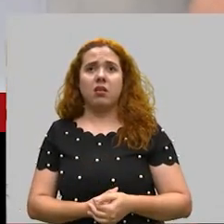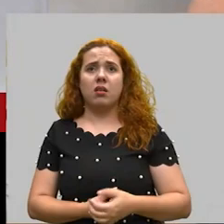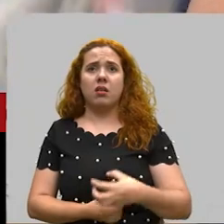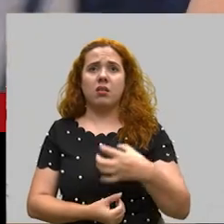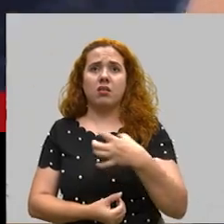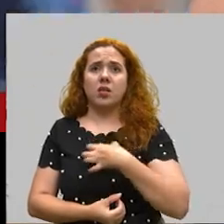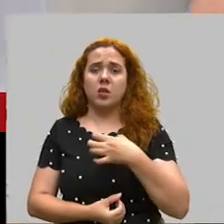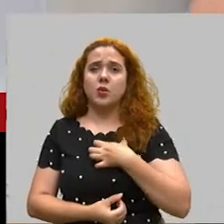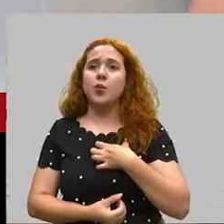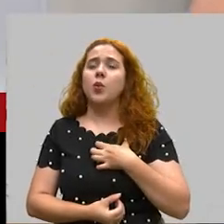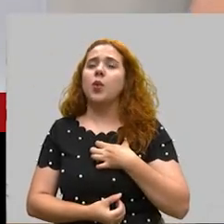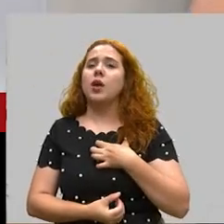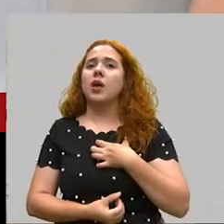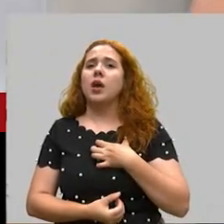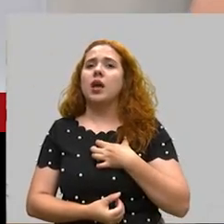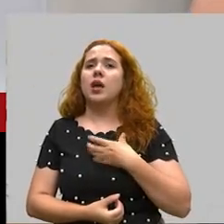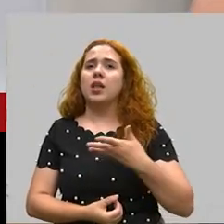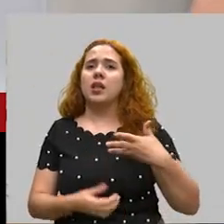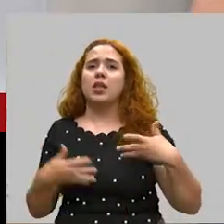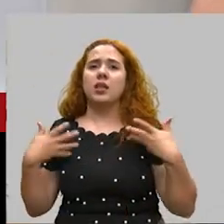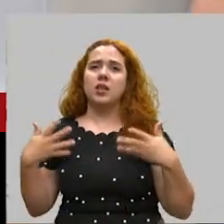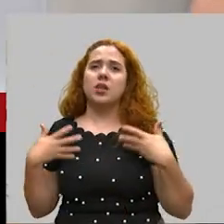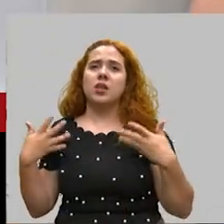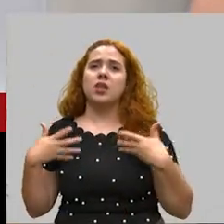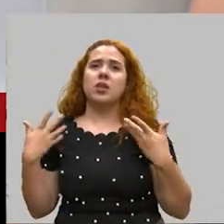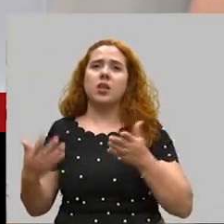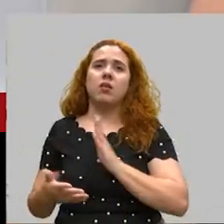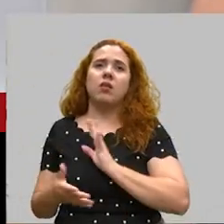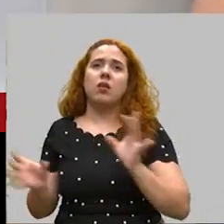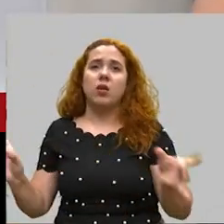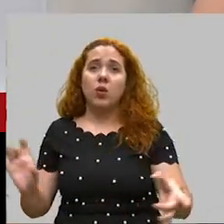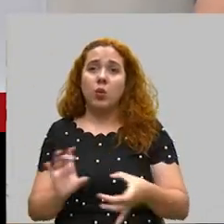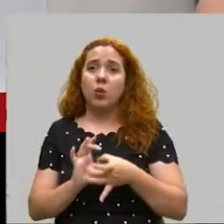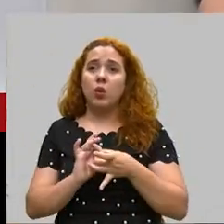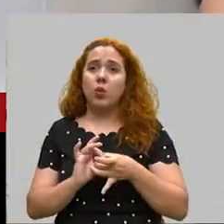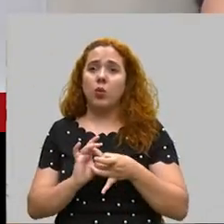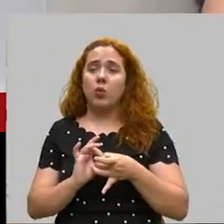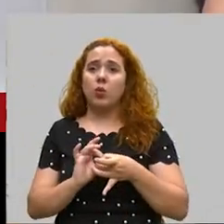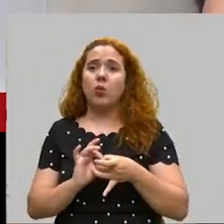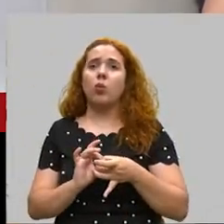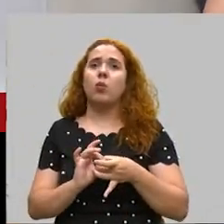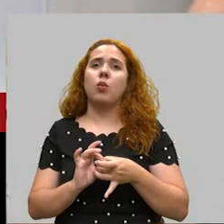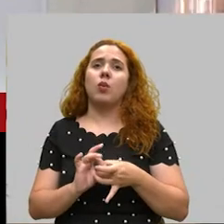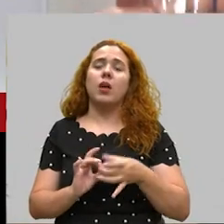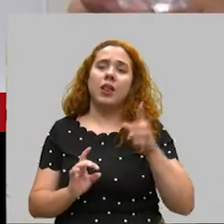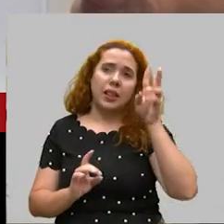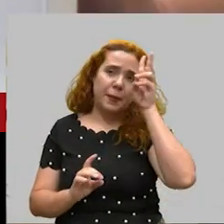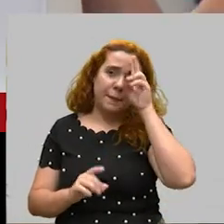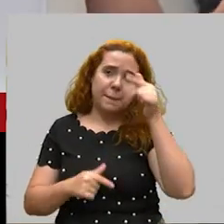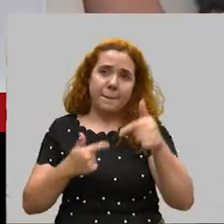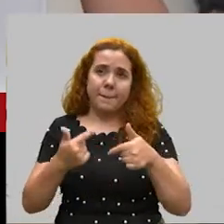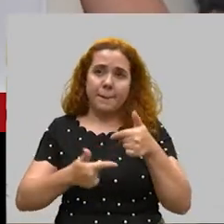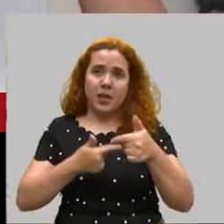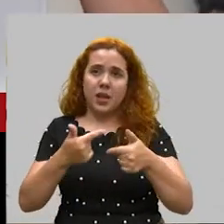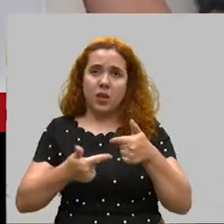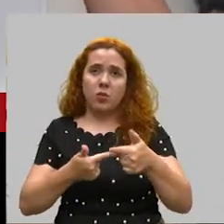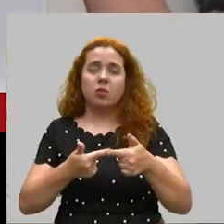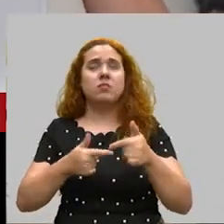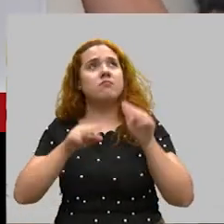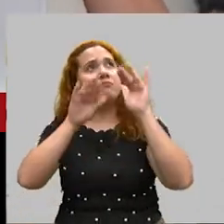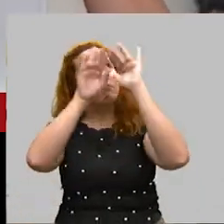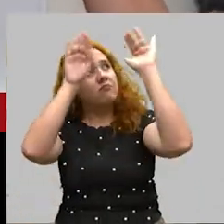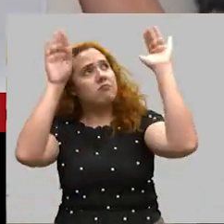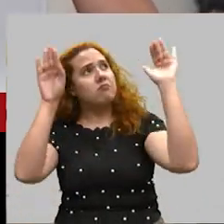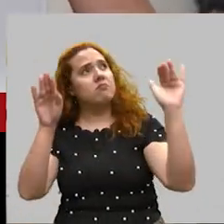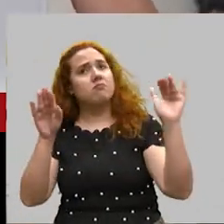coração ao ver o poder que tem a força da União ao lembrar que todo o trabalho do chão até o telhado foi